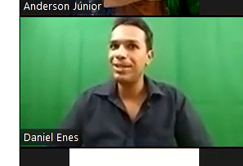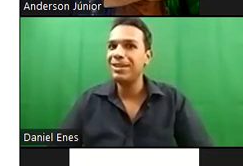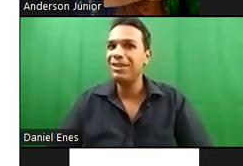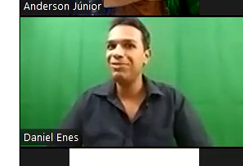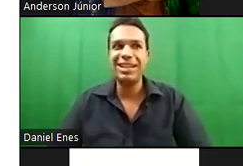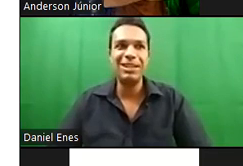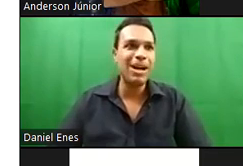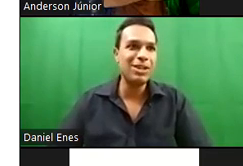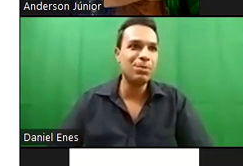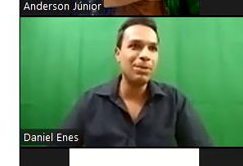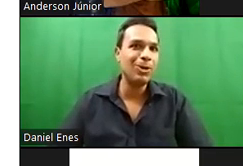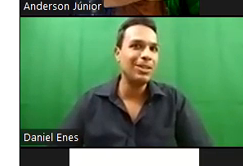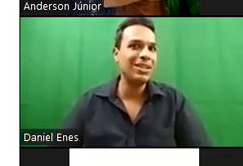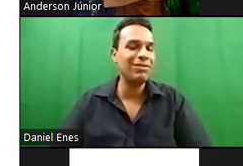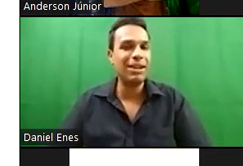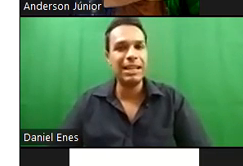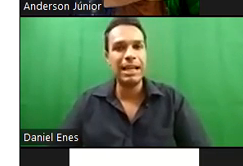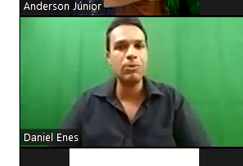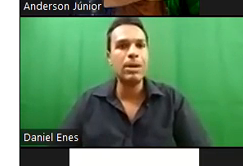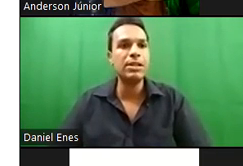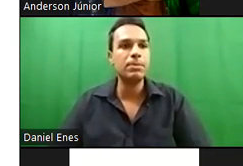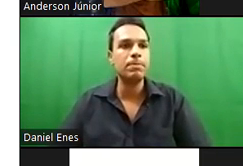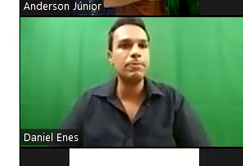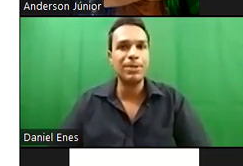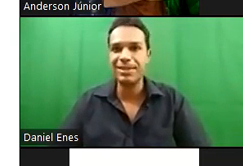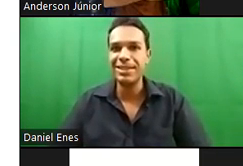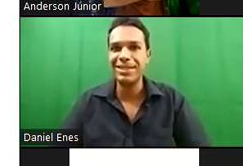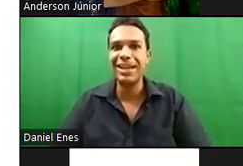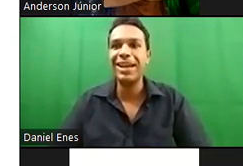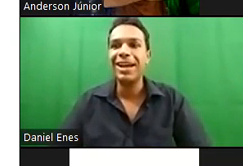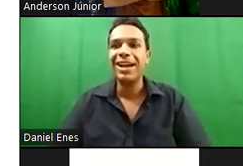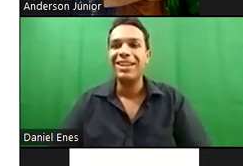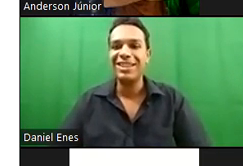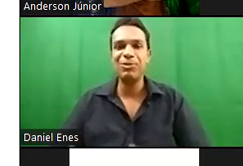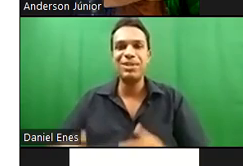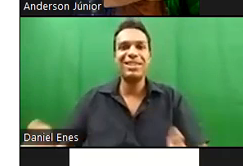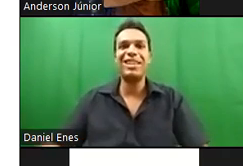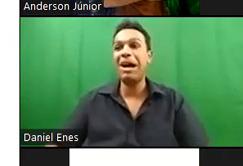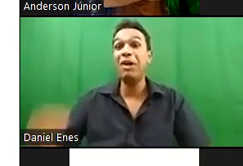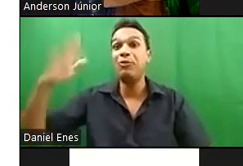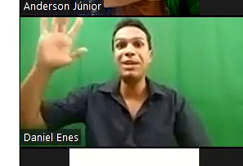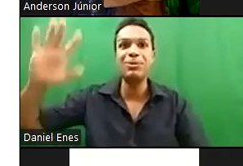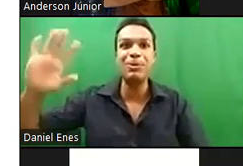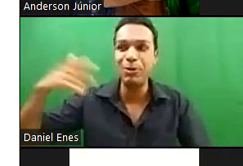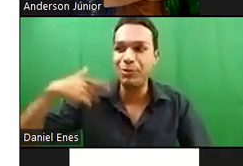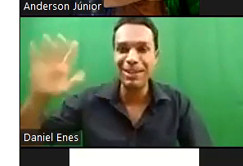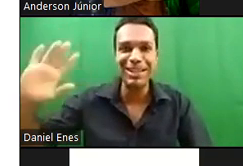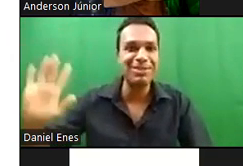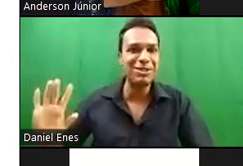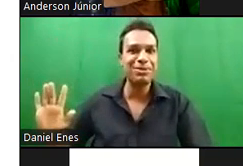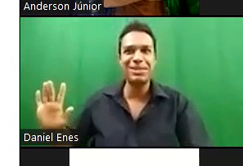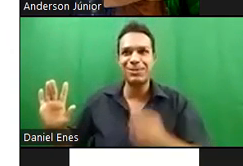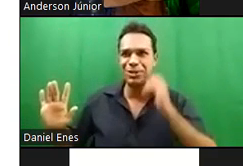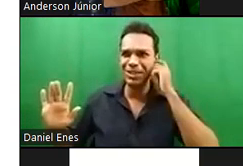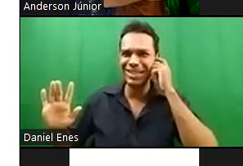portuguesa, ninguém fala a linguagem espanhola, ninguém fala a linguagem francesa, né? Ninguém usa esse termo, eu falo a